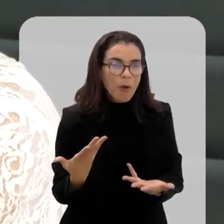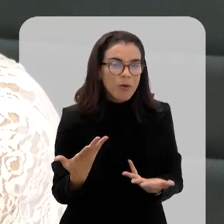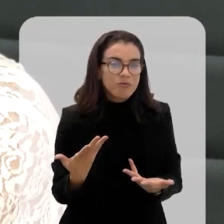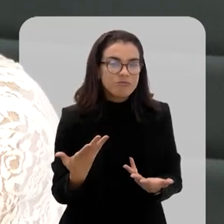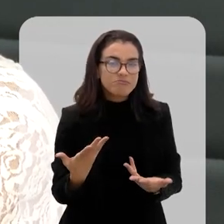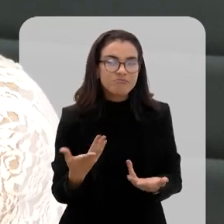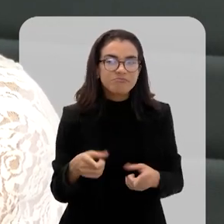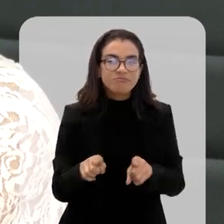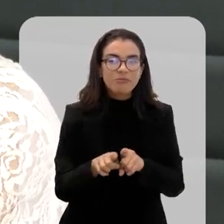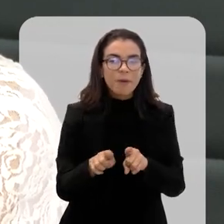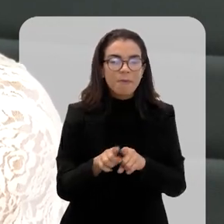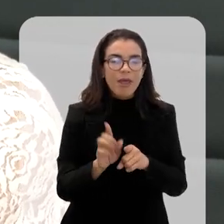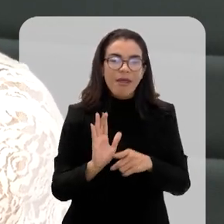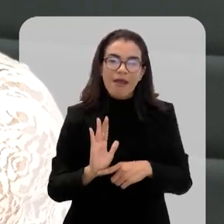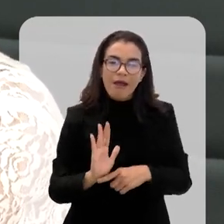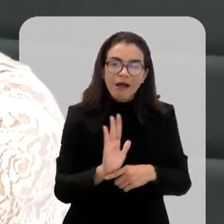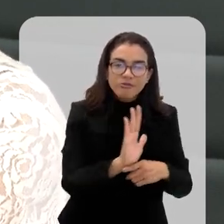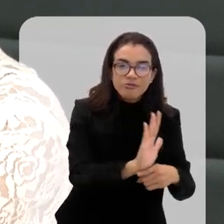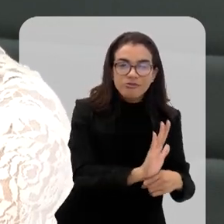poder